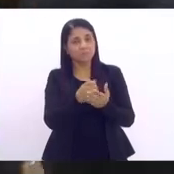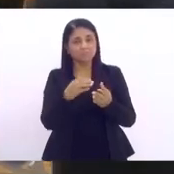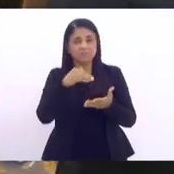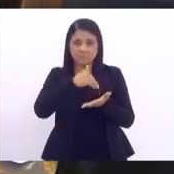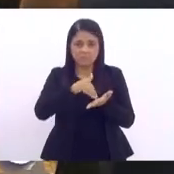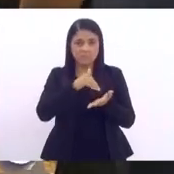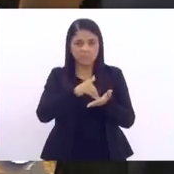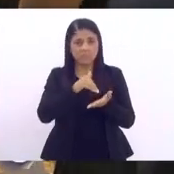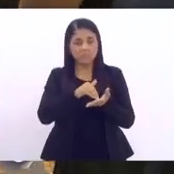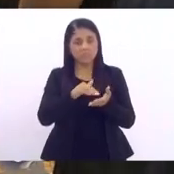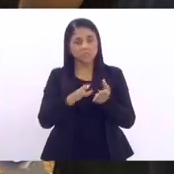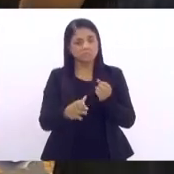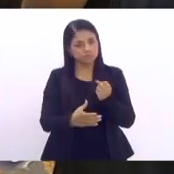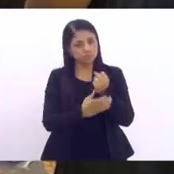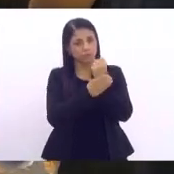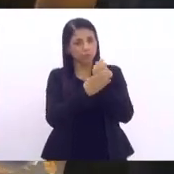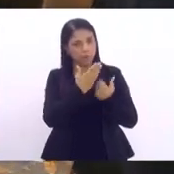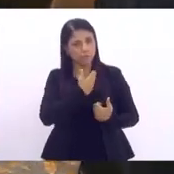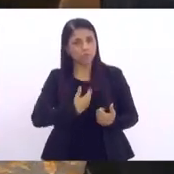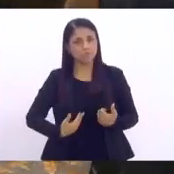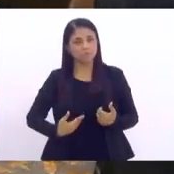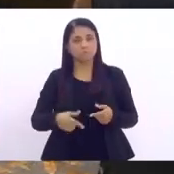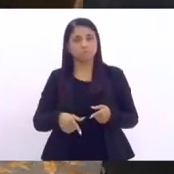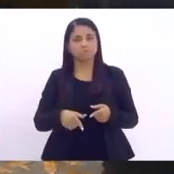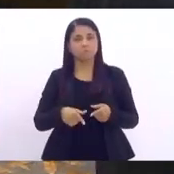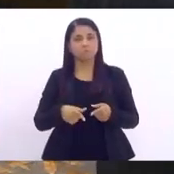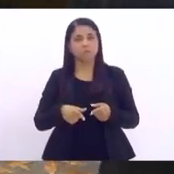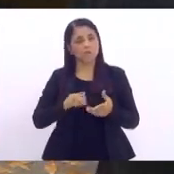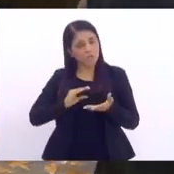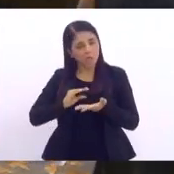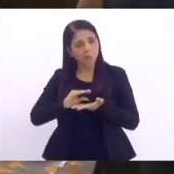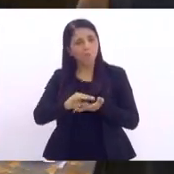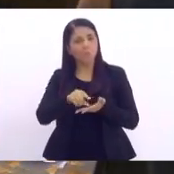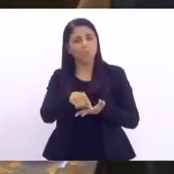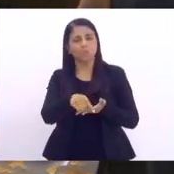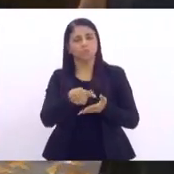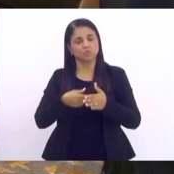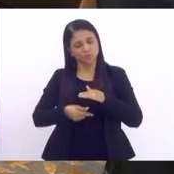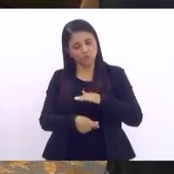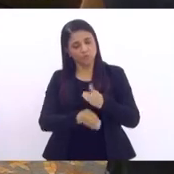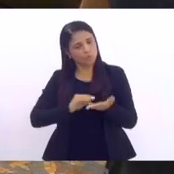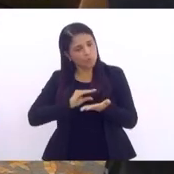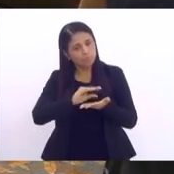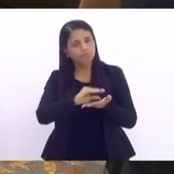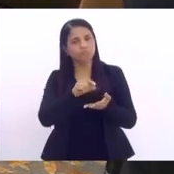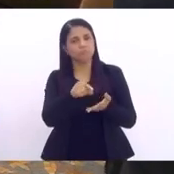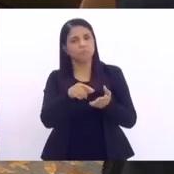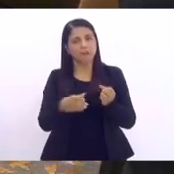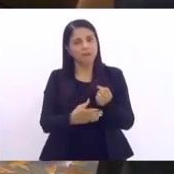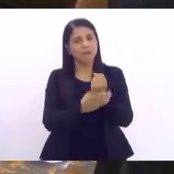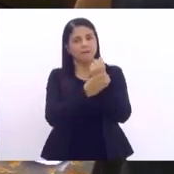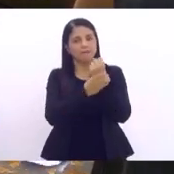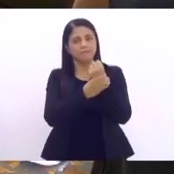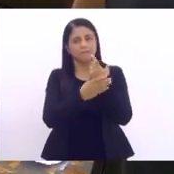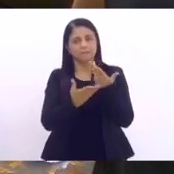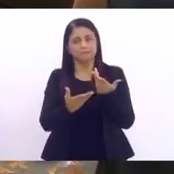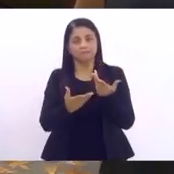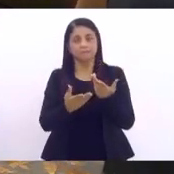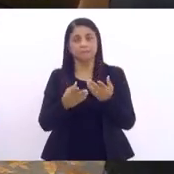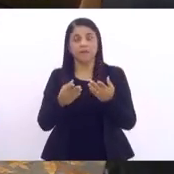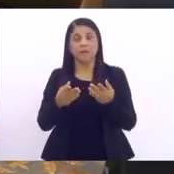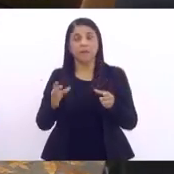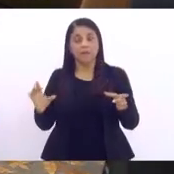recursos para a segurança pública. Isso, agora, primeiro, a questão da integração.